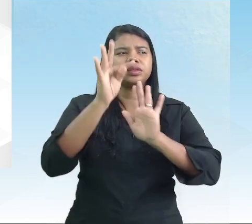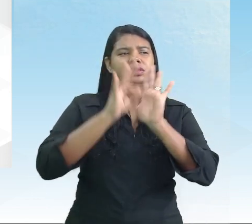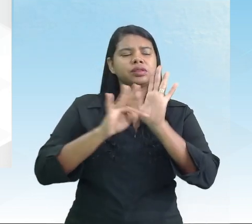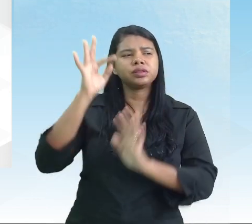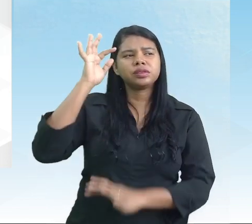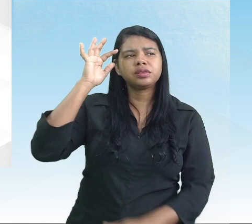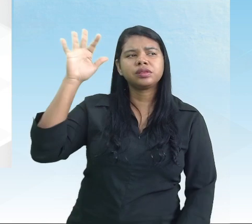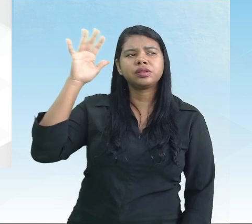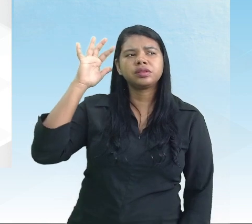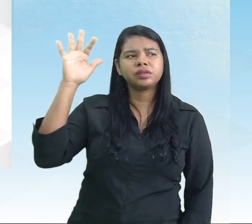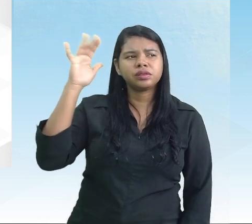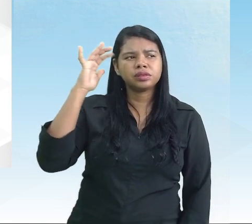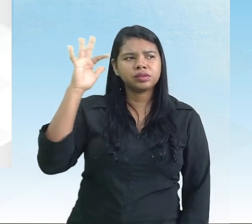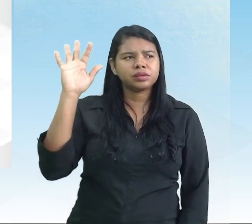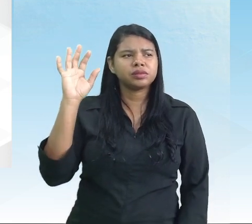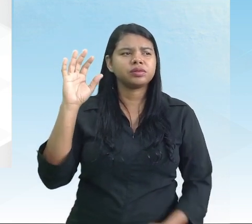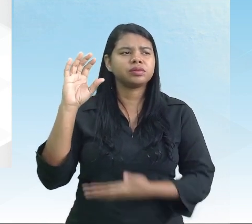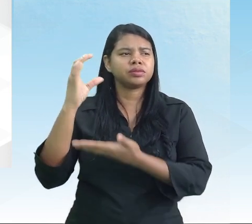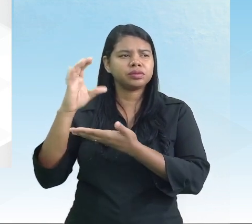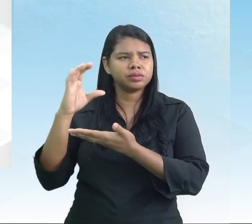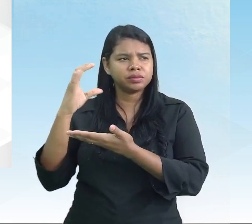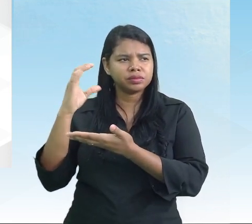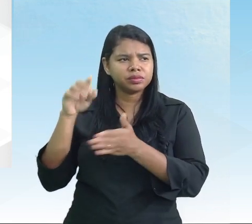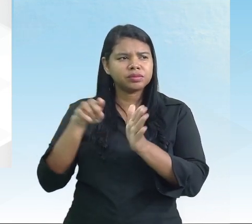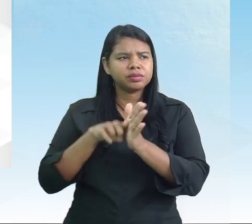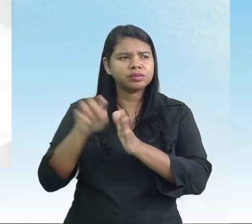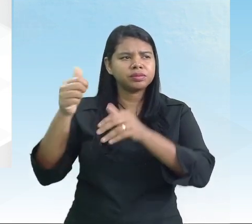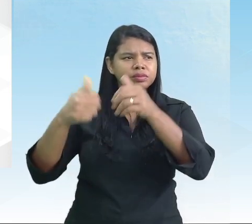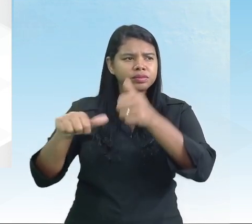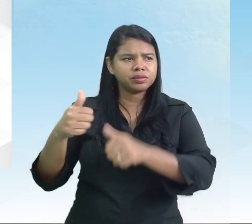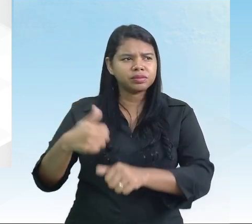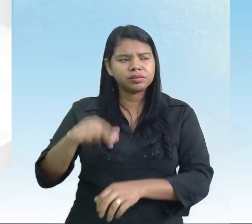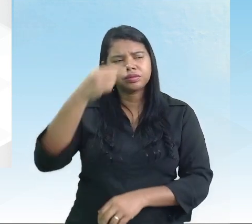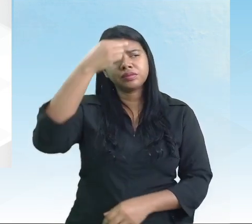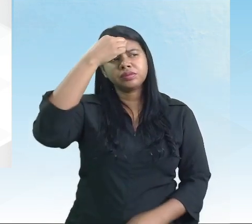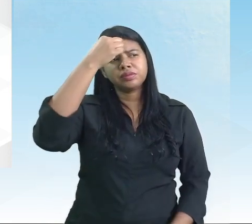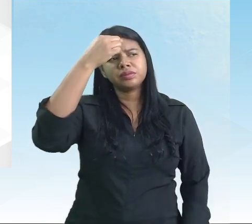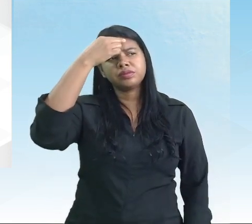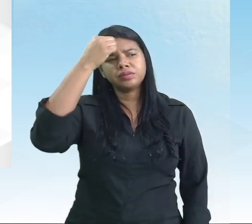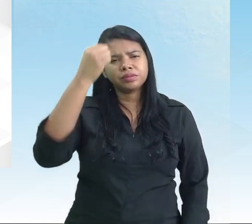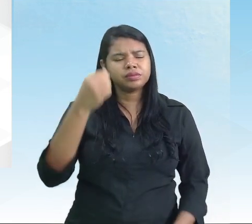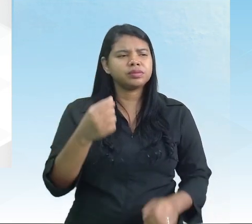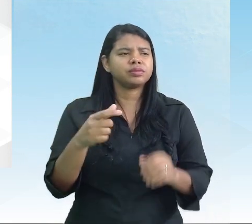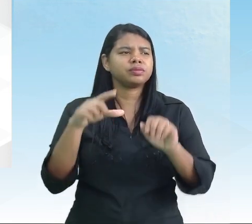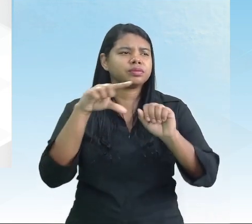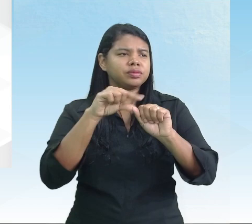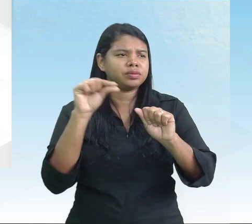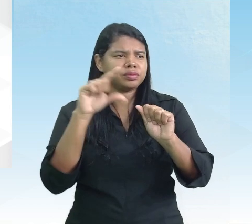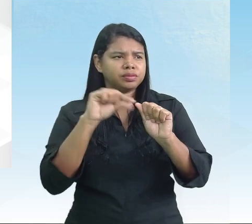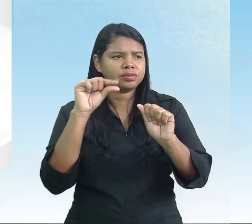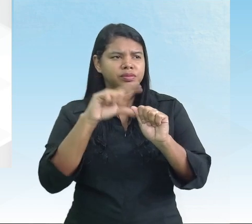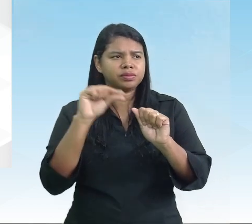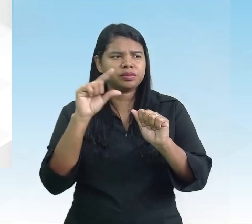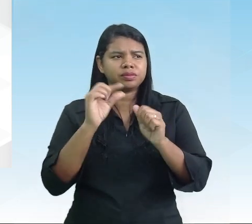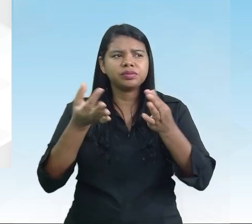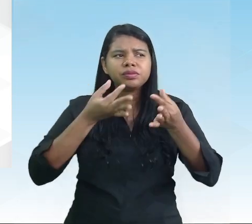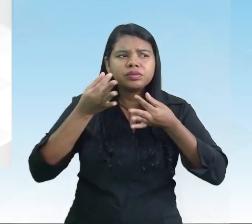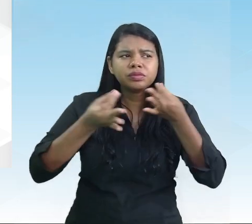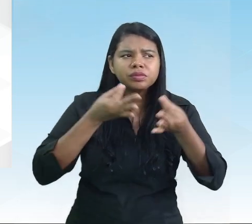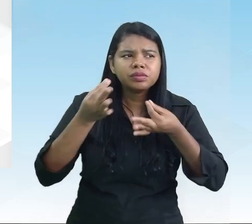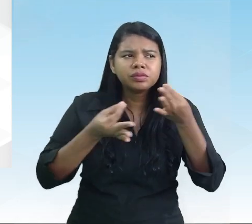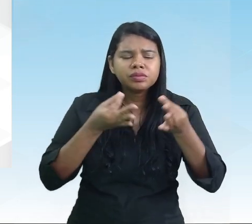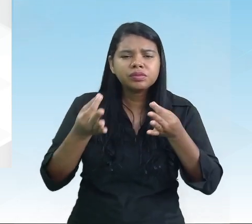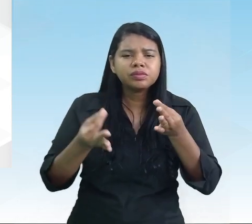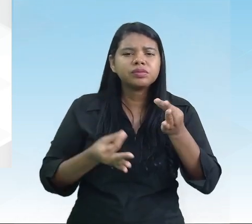filosóficos, textos científicos, textos de faculdade, artigos de opinião, texto